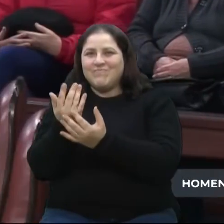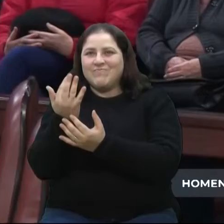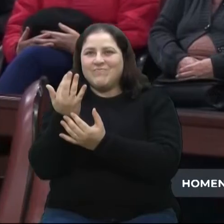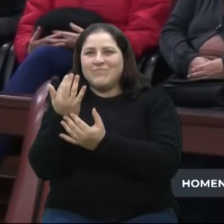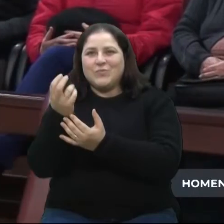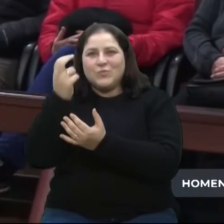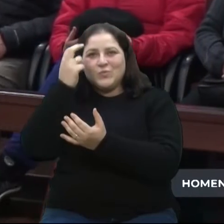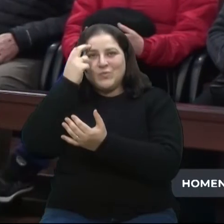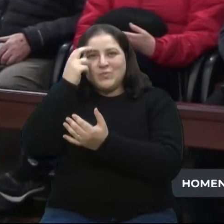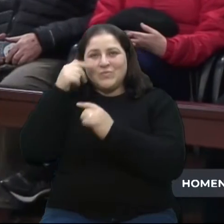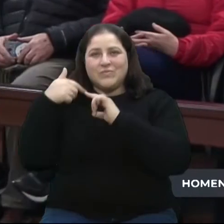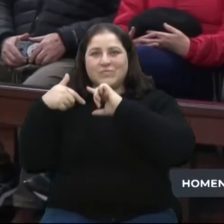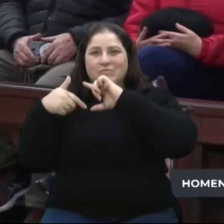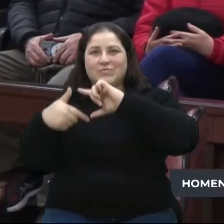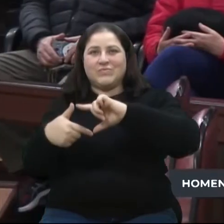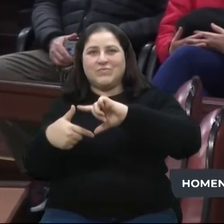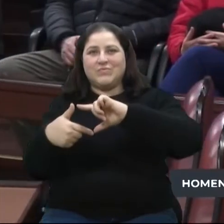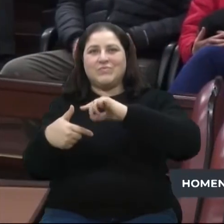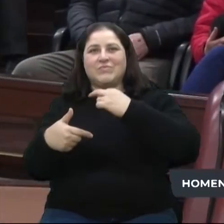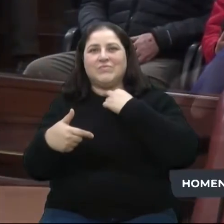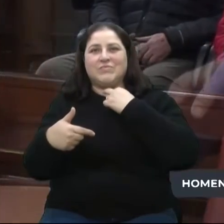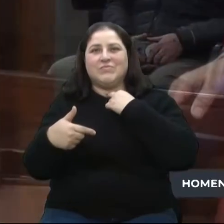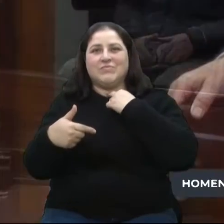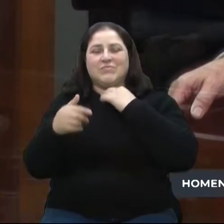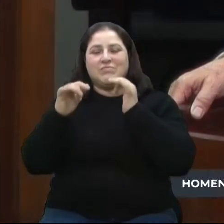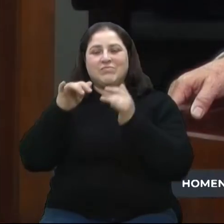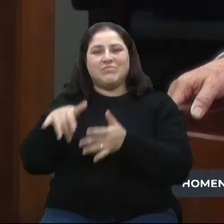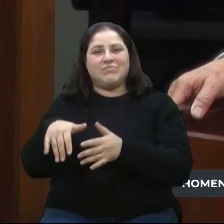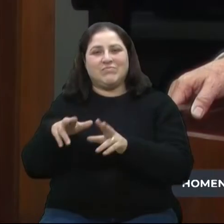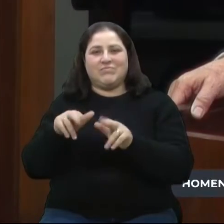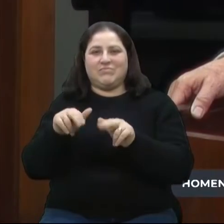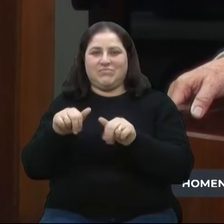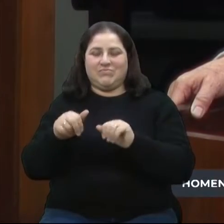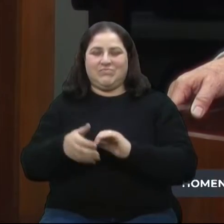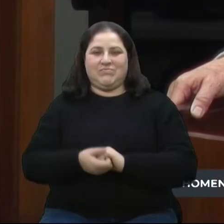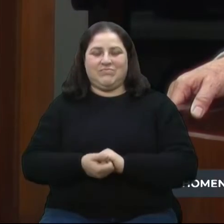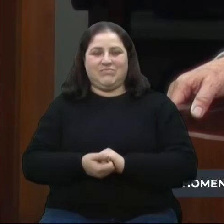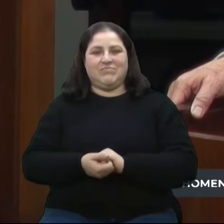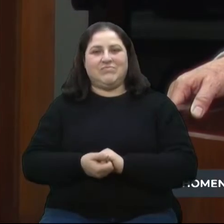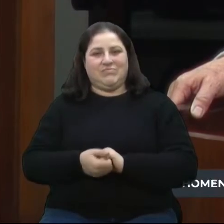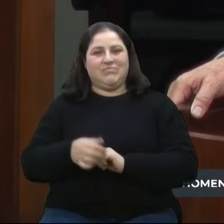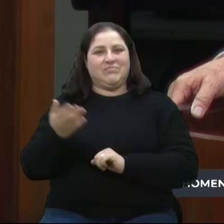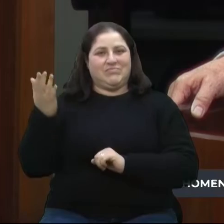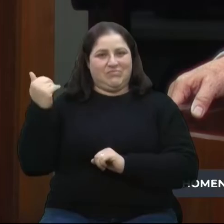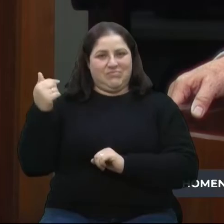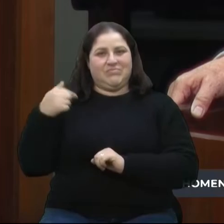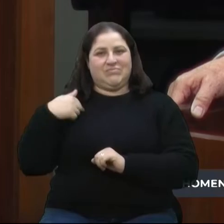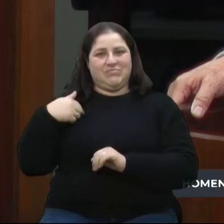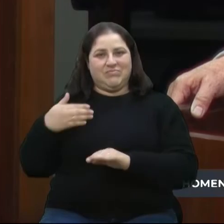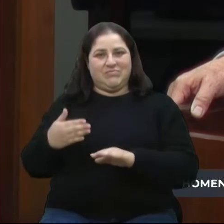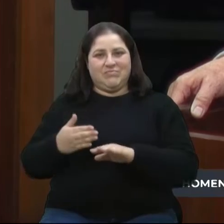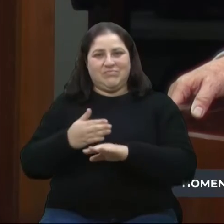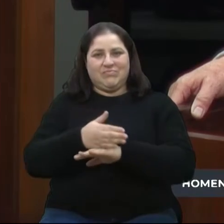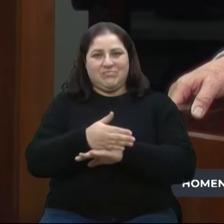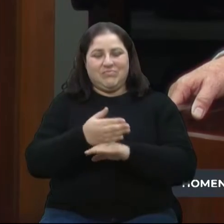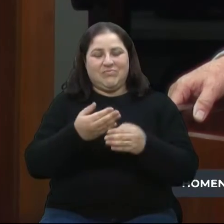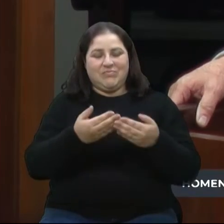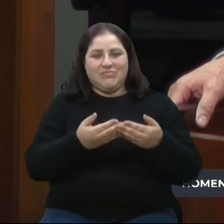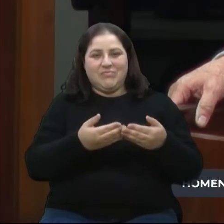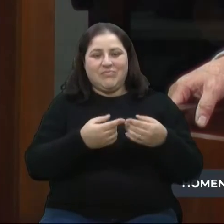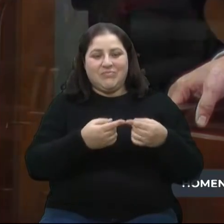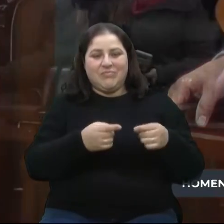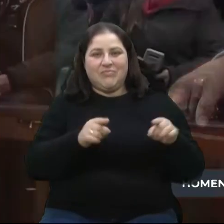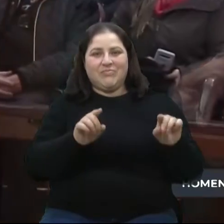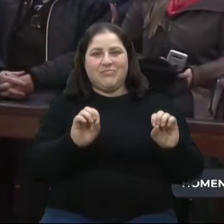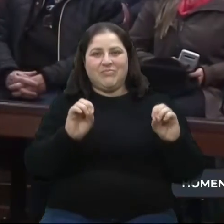podemos abrir mão de forma nenhuma. Eu estive recentemente na abertura da Festa do Divino em Vila Seca e